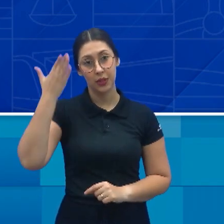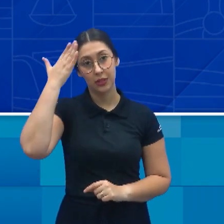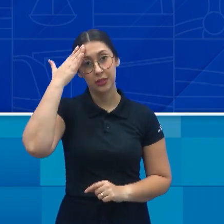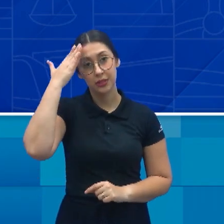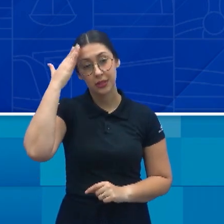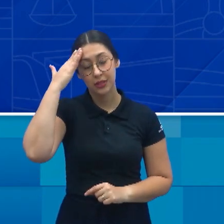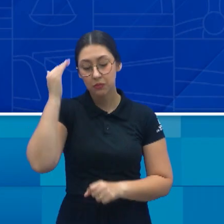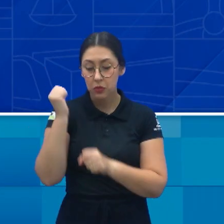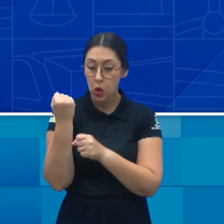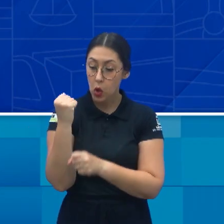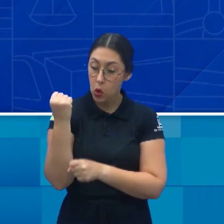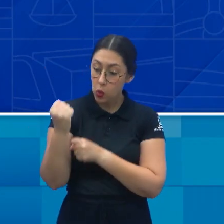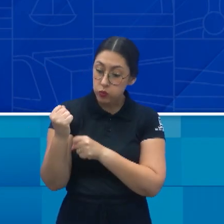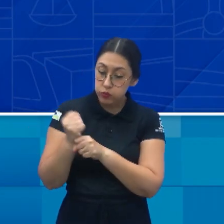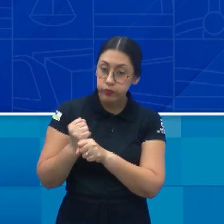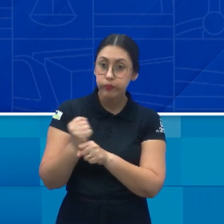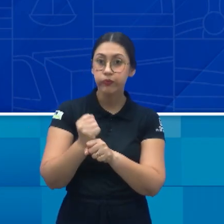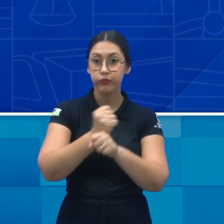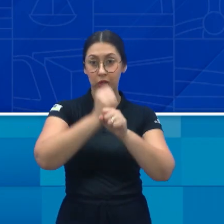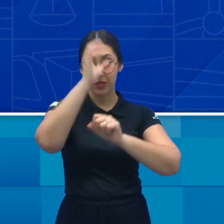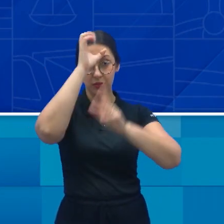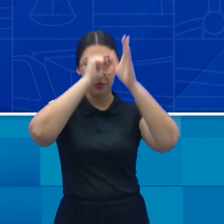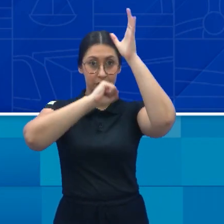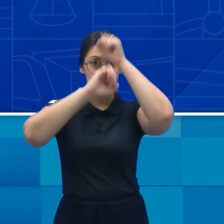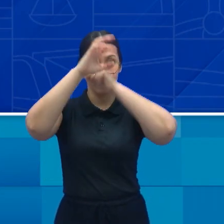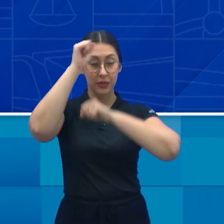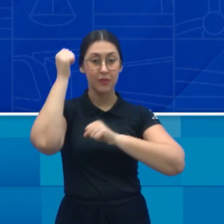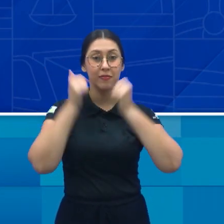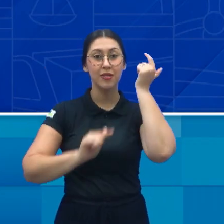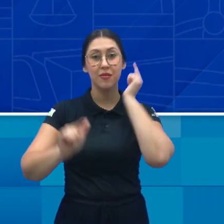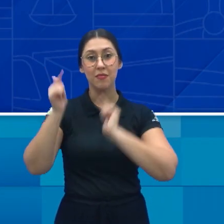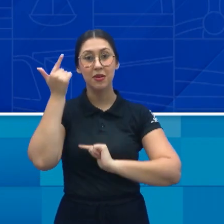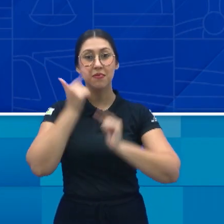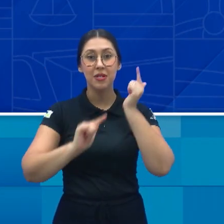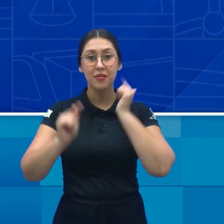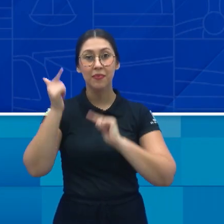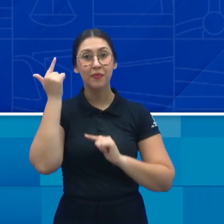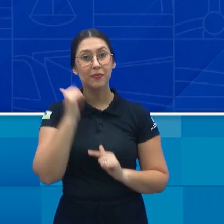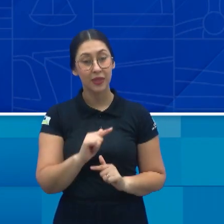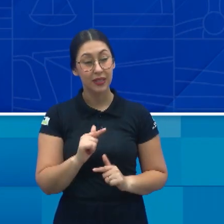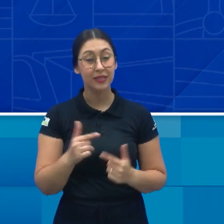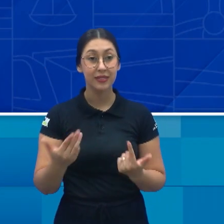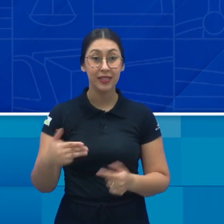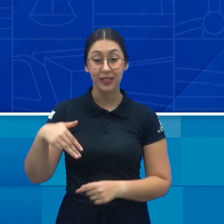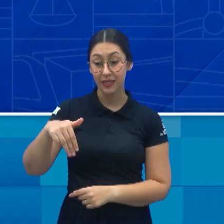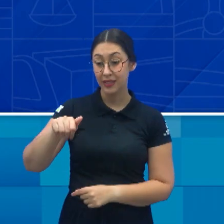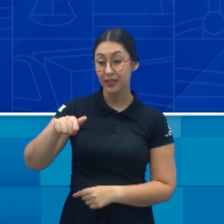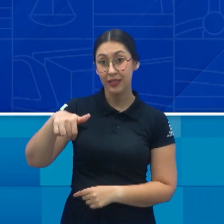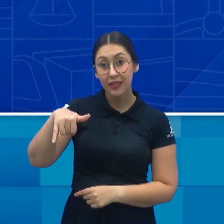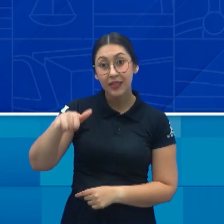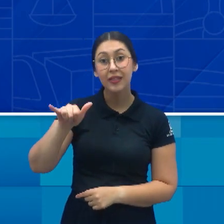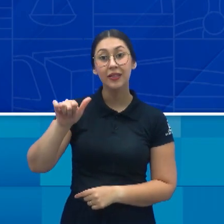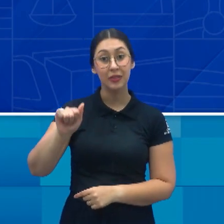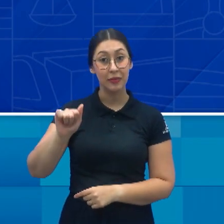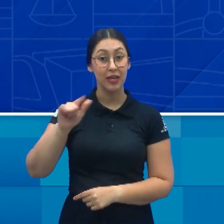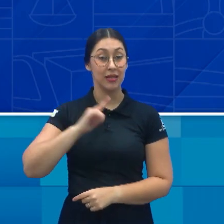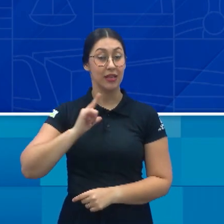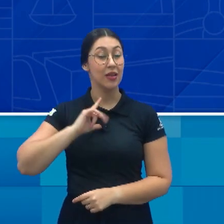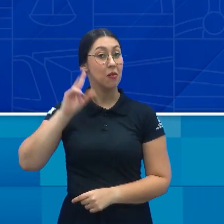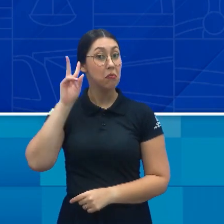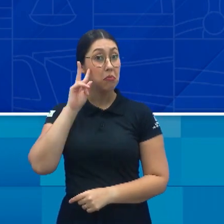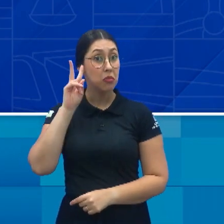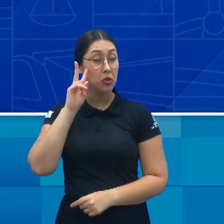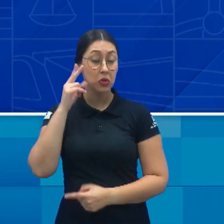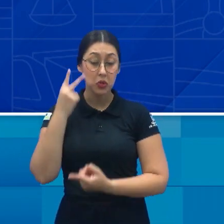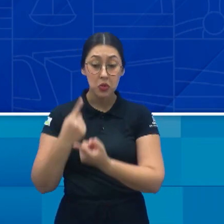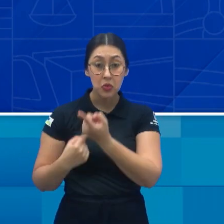muito aprendizado e de muita conquista aí para a Maia. E a Maia, além de tudo, senhor presidente, ela tem uma história de superação.